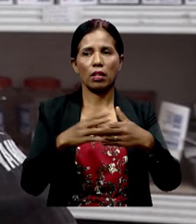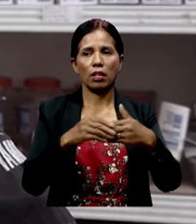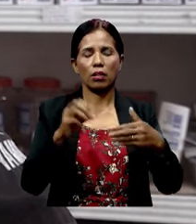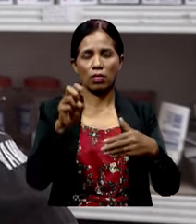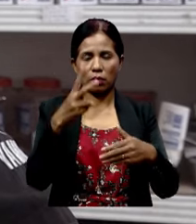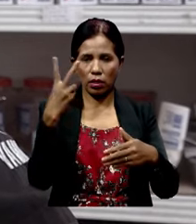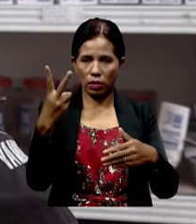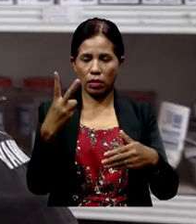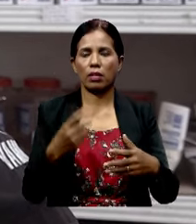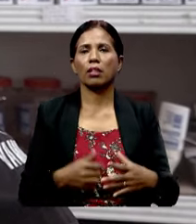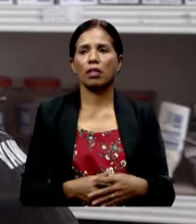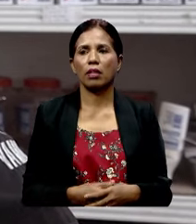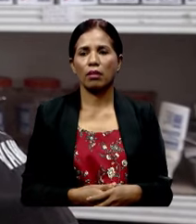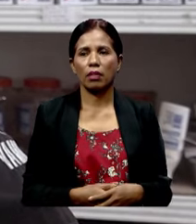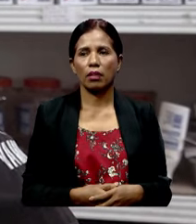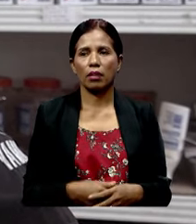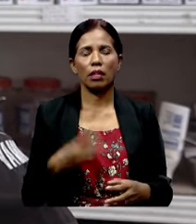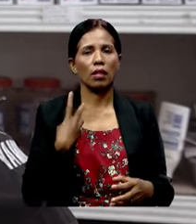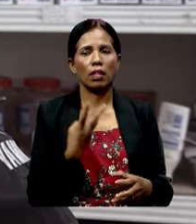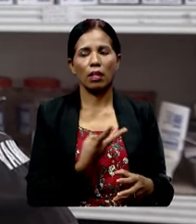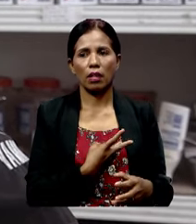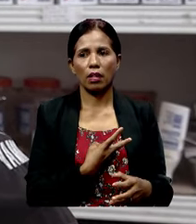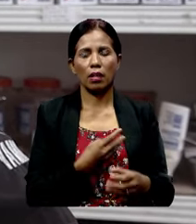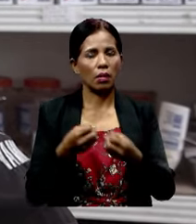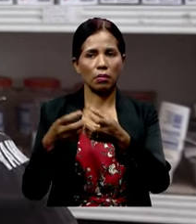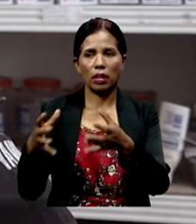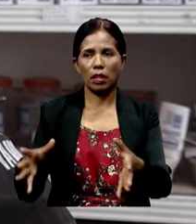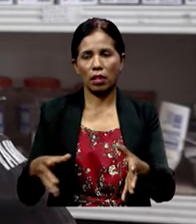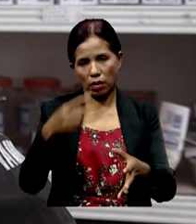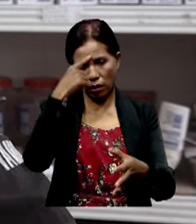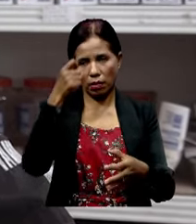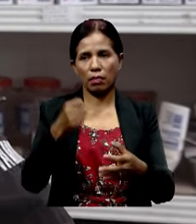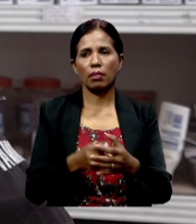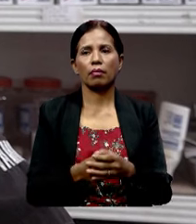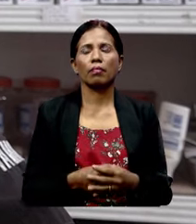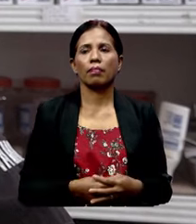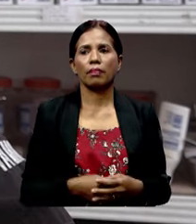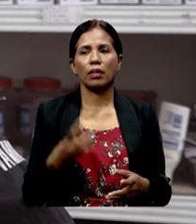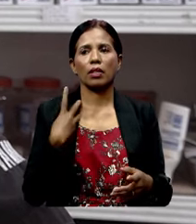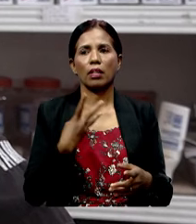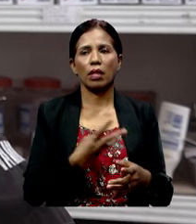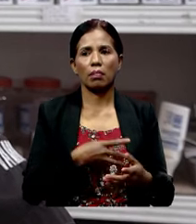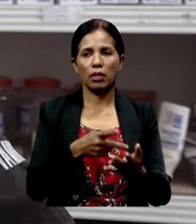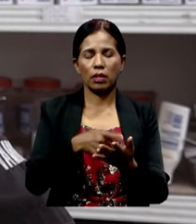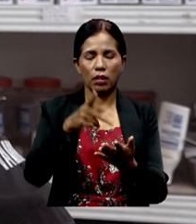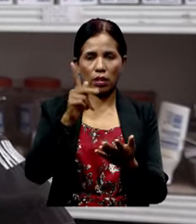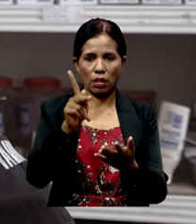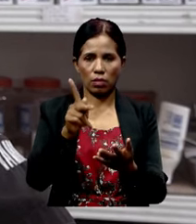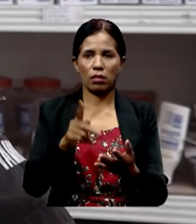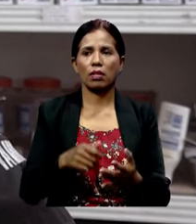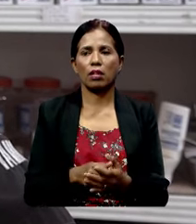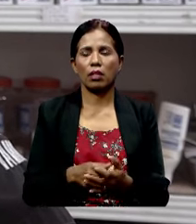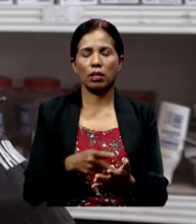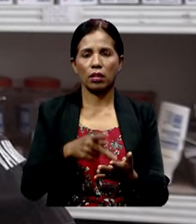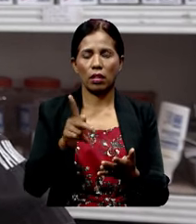nemos. Ami nasa la contena tamba. Zang am si si sel tasa. Tasa